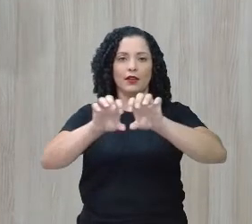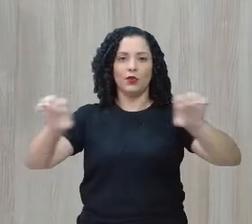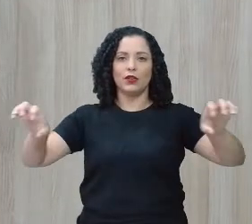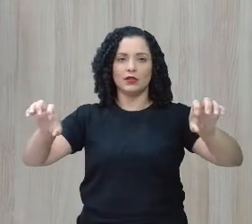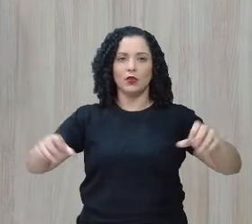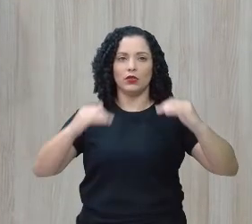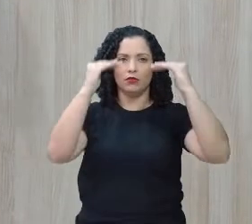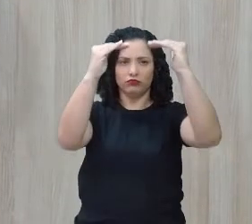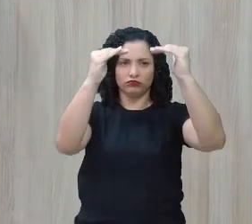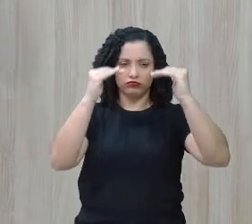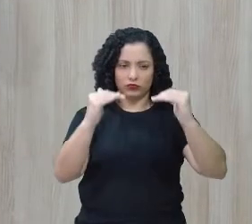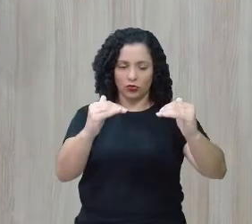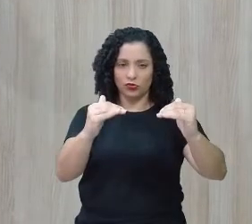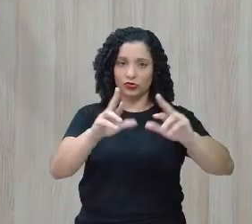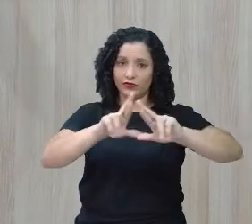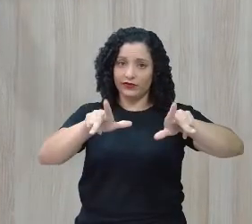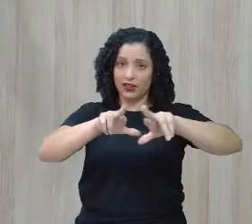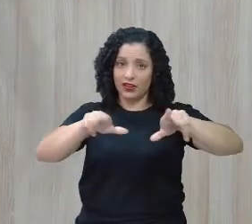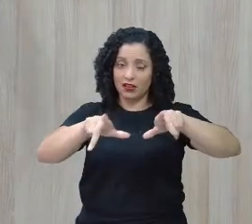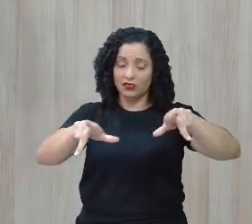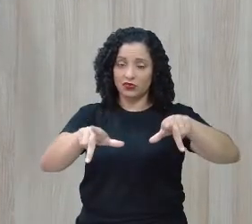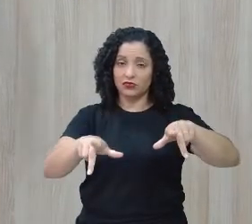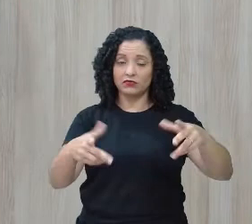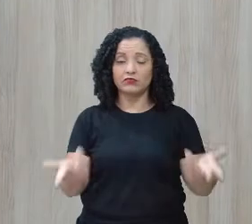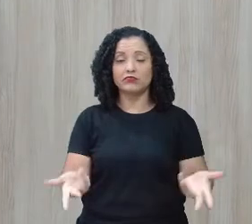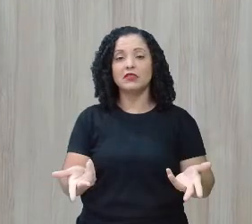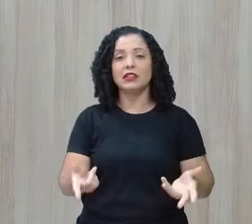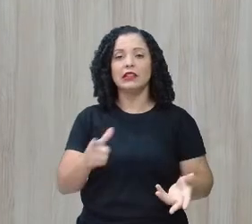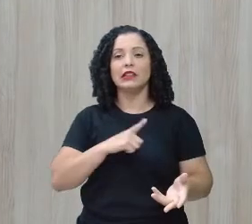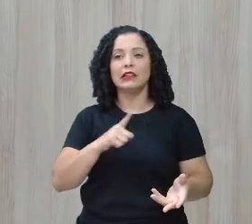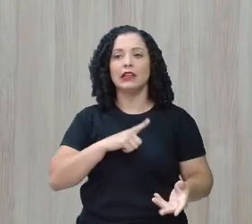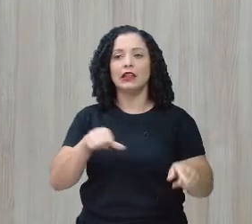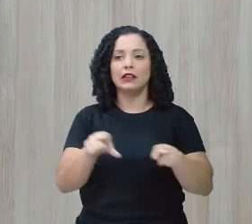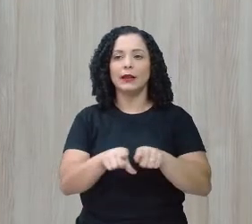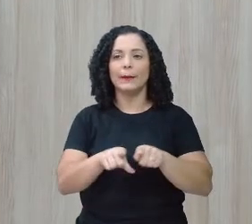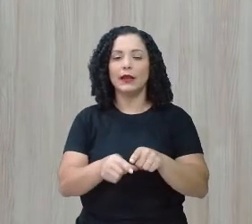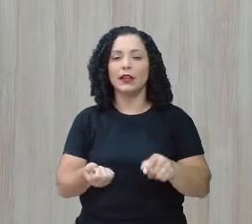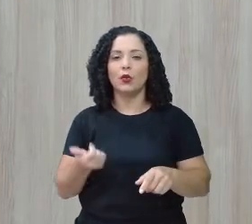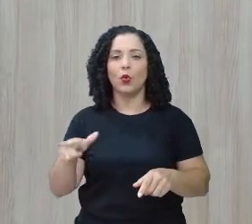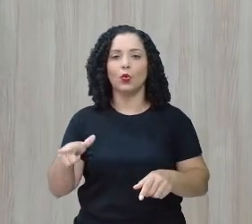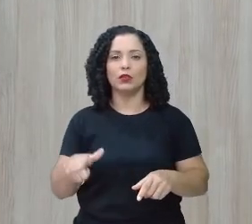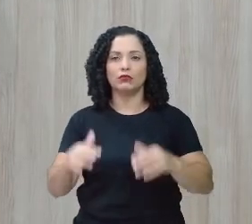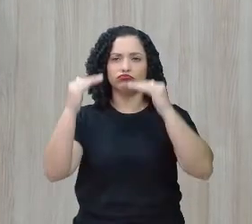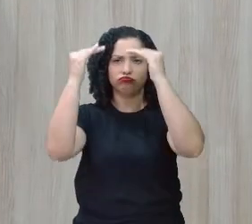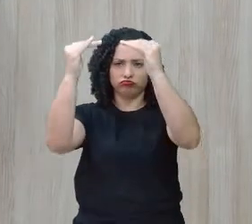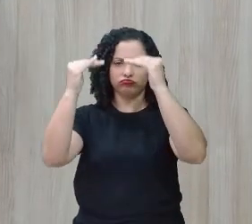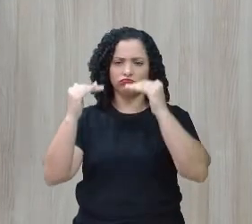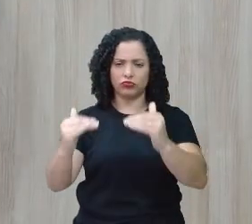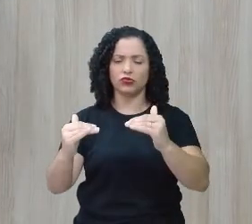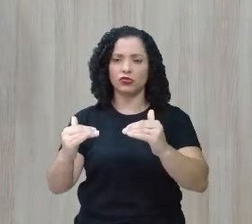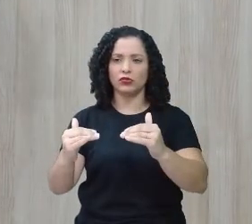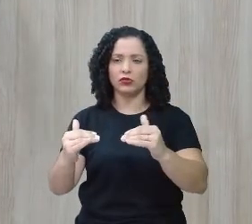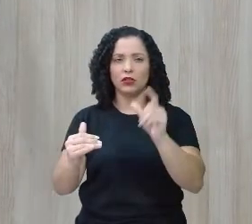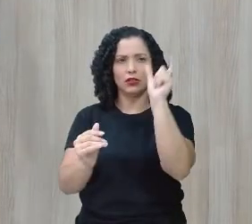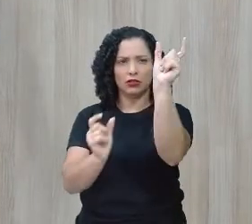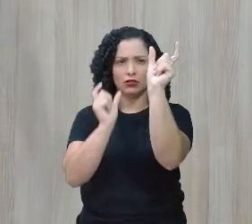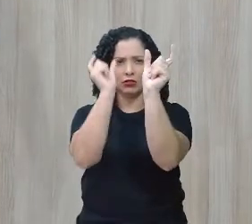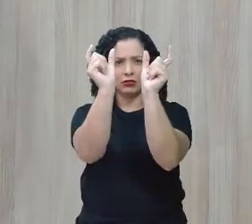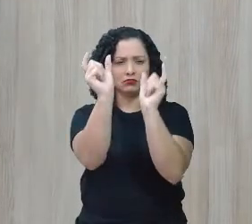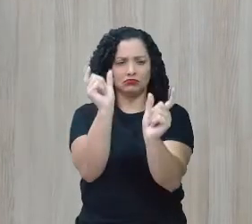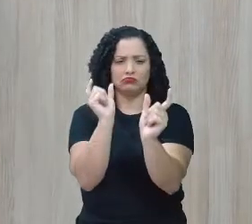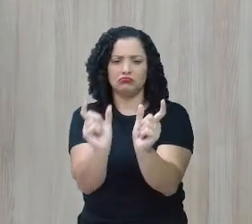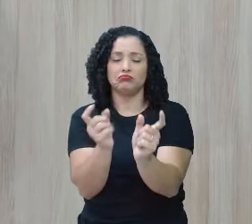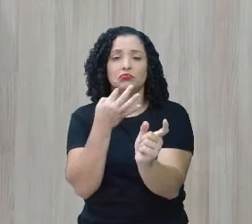duas incógnitas, dois termos desconhecidos, e tenho outra equação também com duas incógnitas, com dois termos